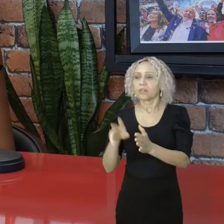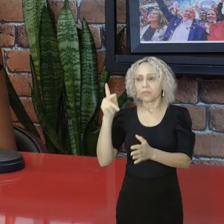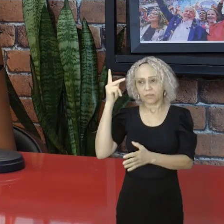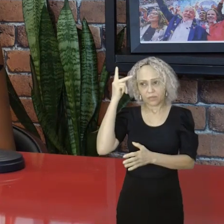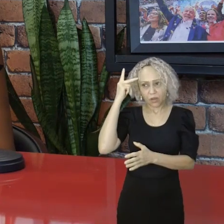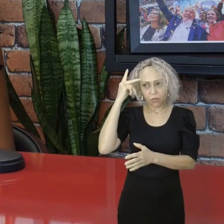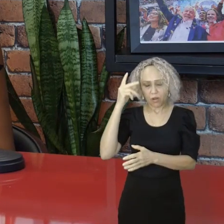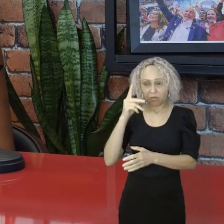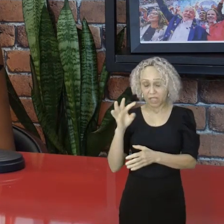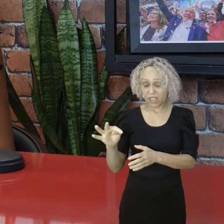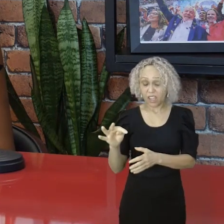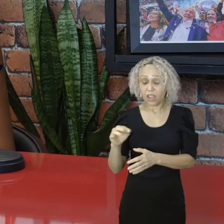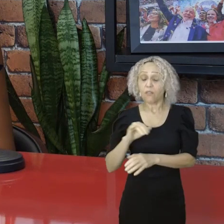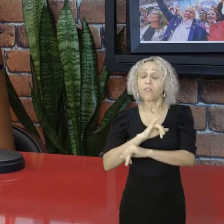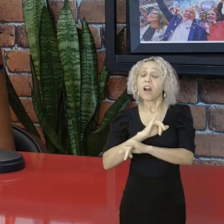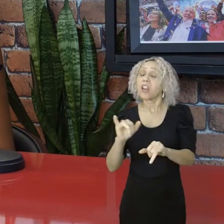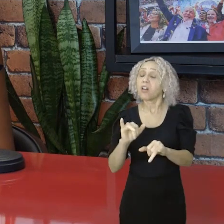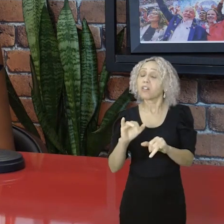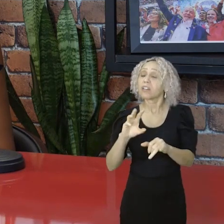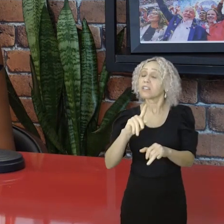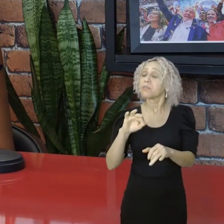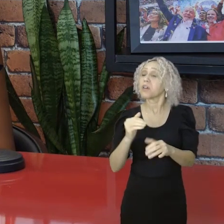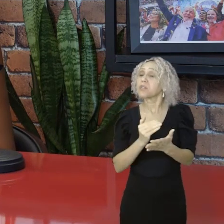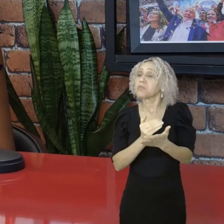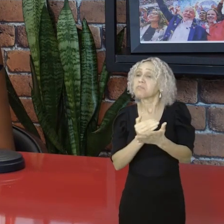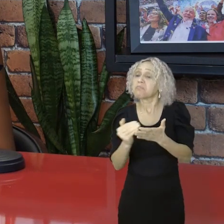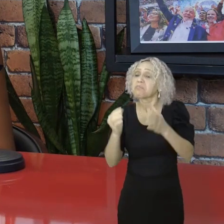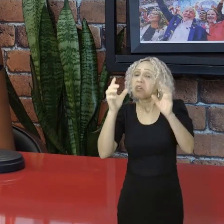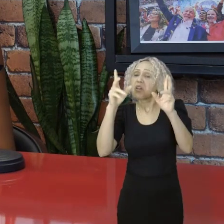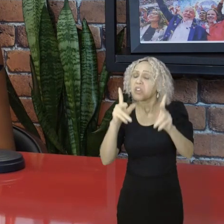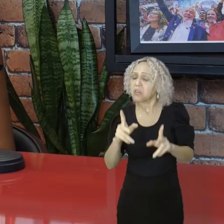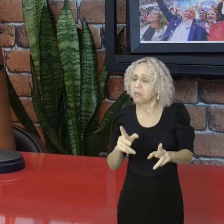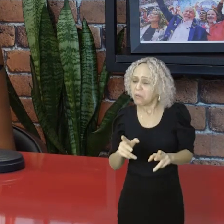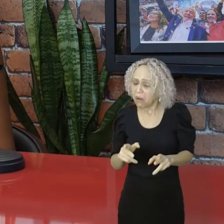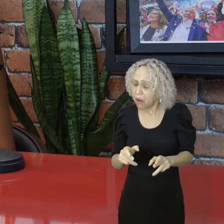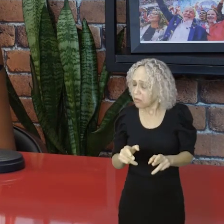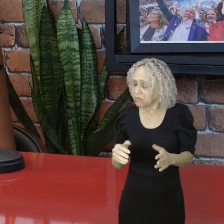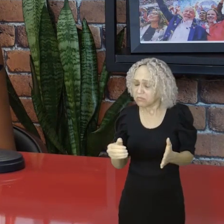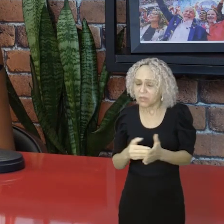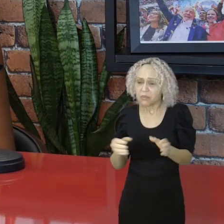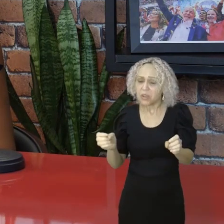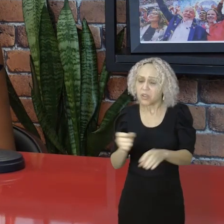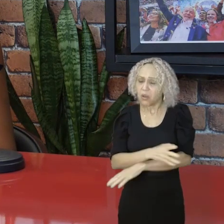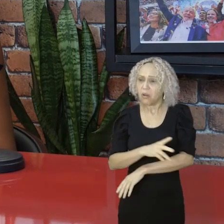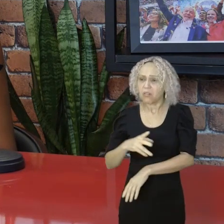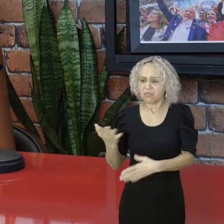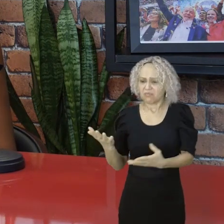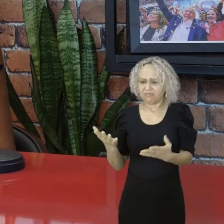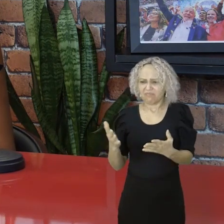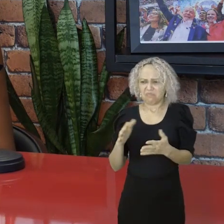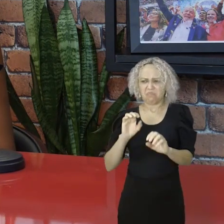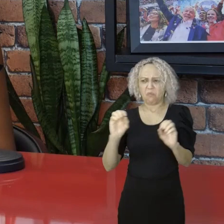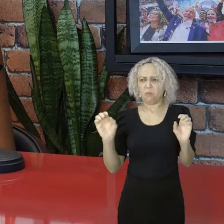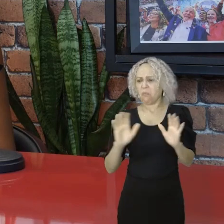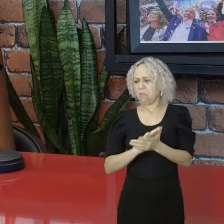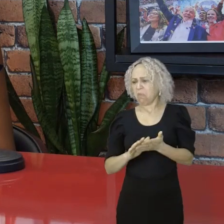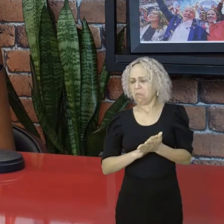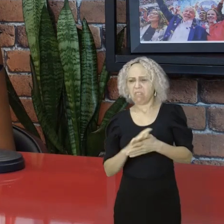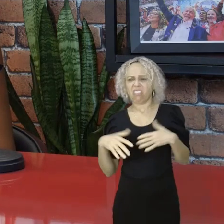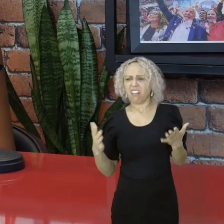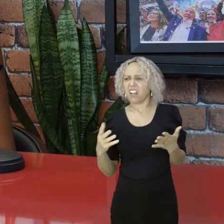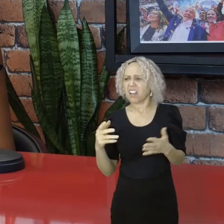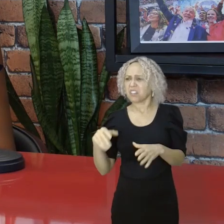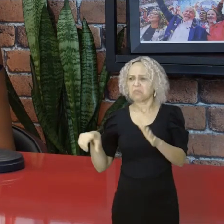São Paulo, afirmou que a CPI terminou da mesma maneira que começou, de forma vexatória e sem ter comprovado